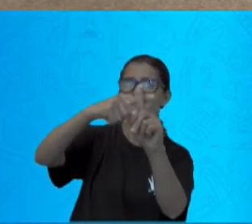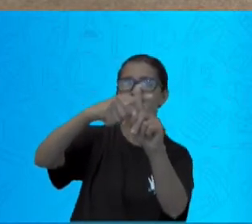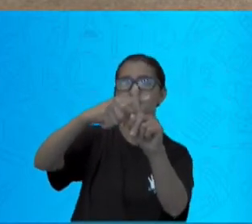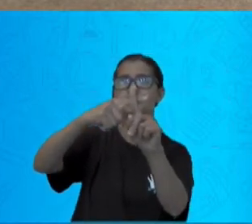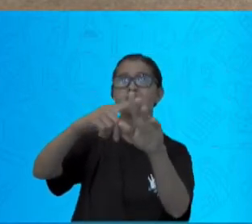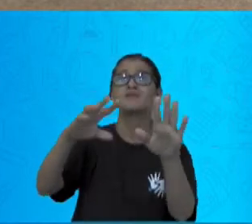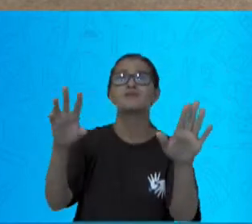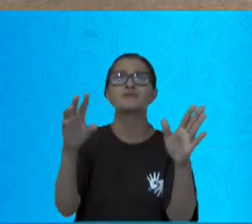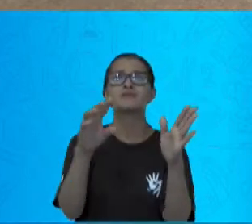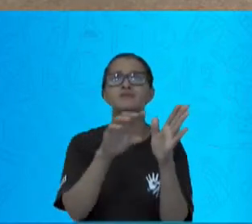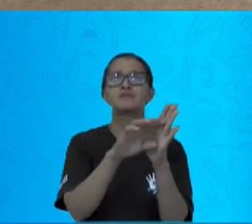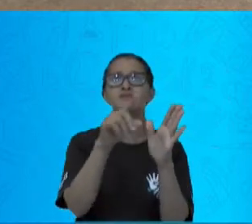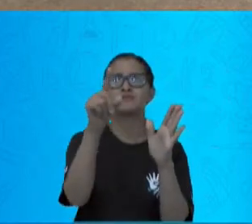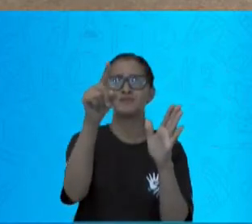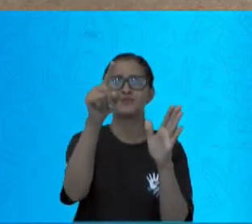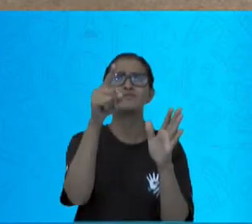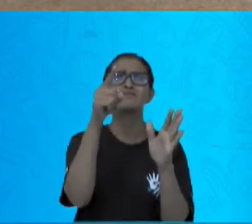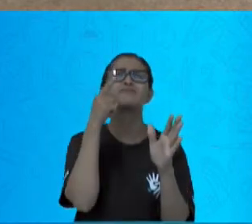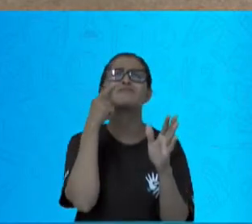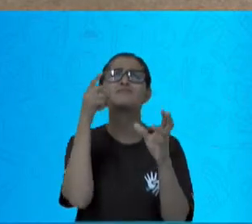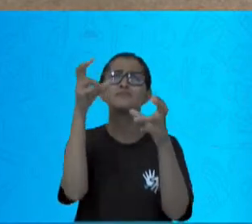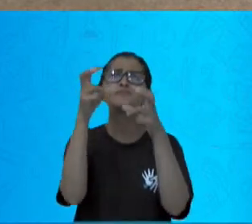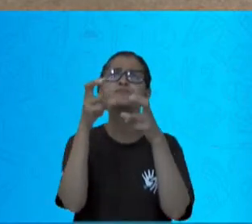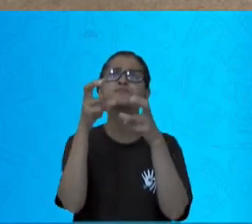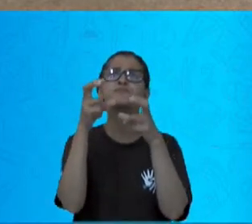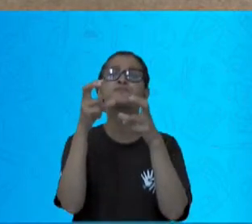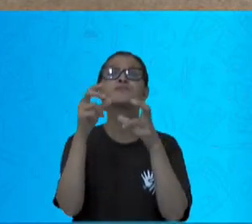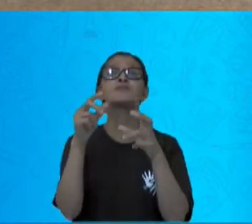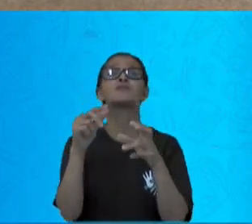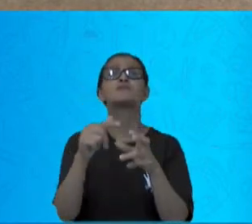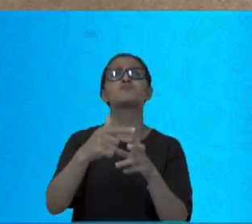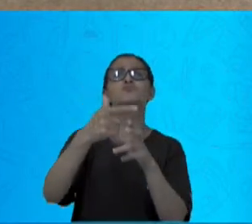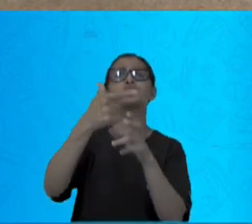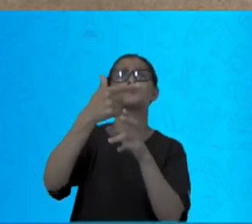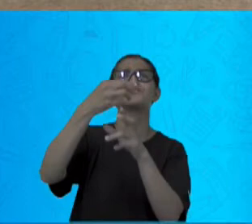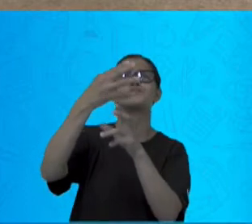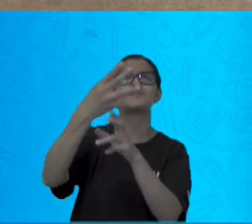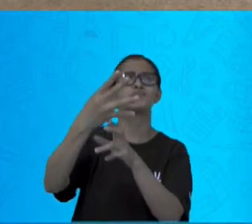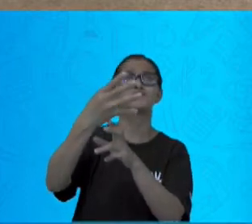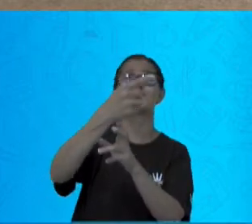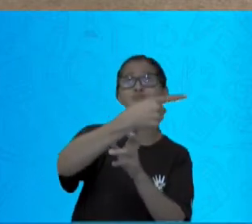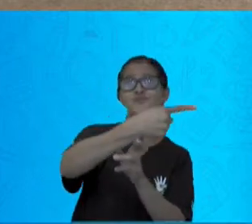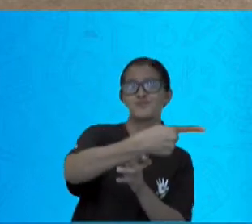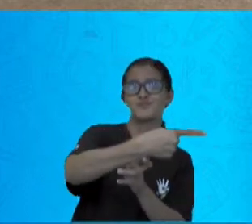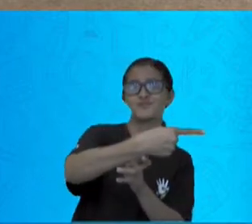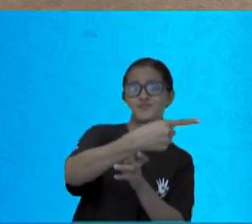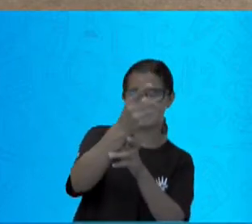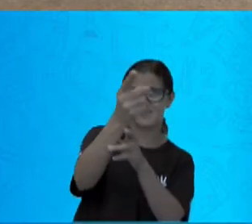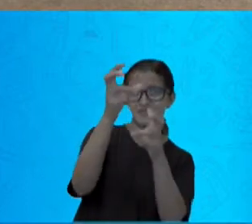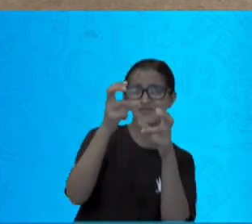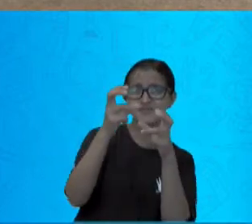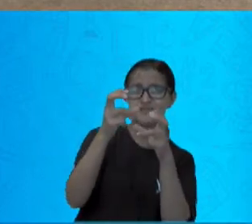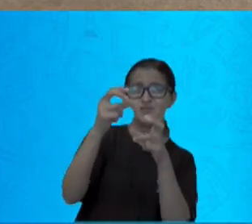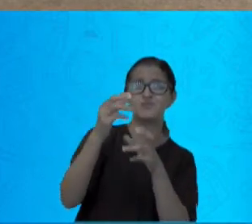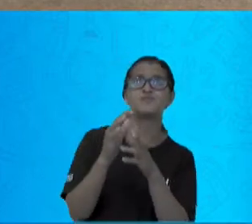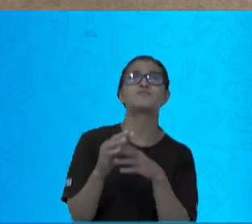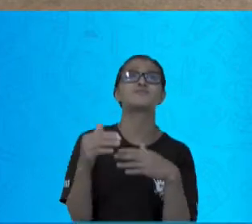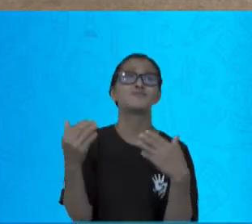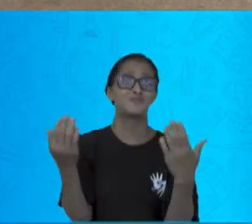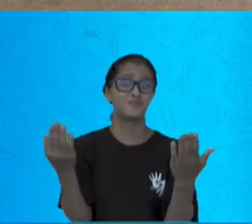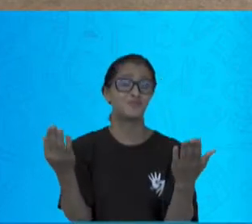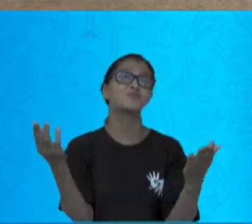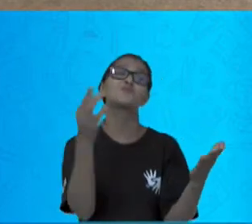menos 2 elevado a 4. Observa que só o 2 está elevado a 4. O menos não está. Por isso que eu deixei